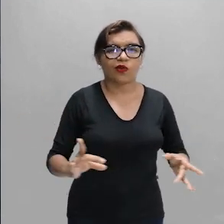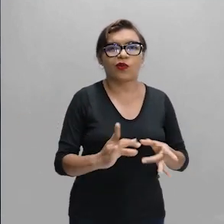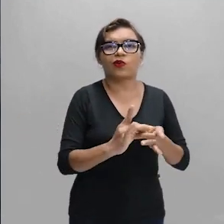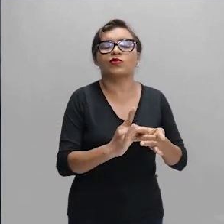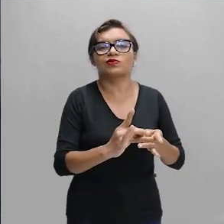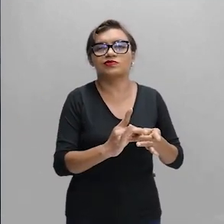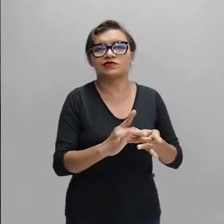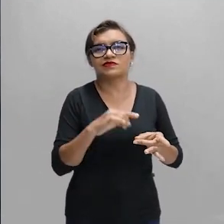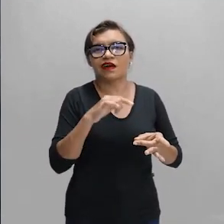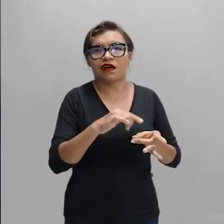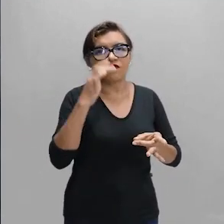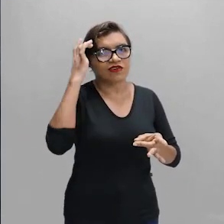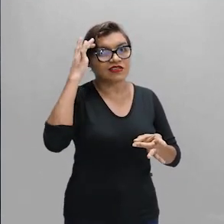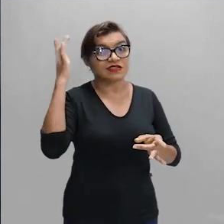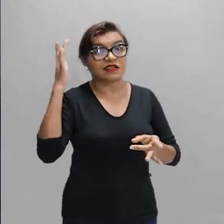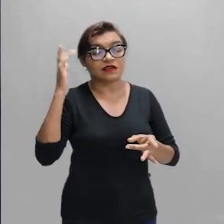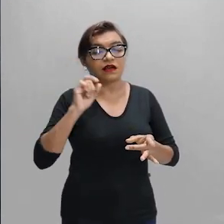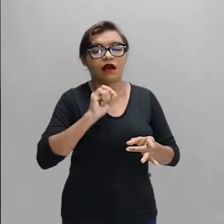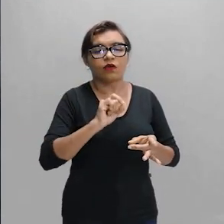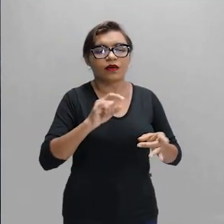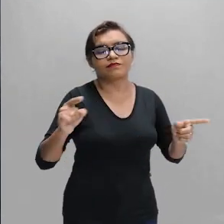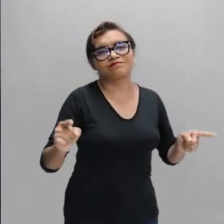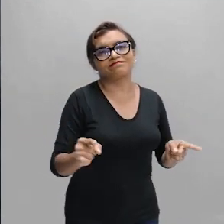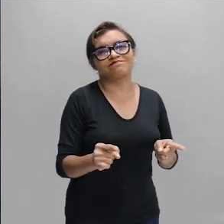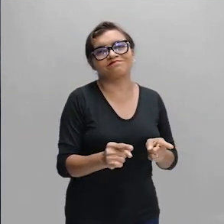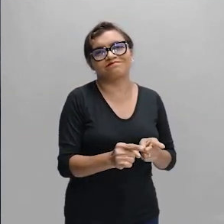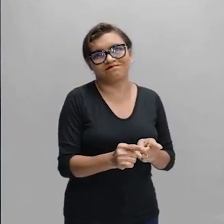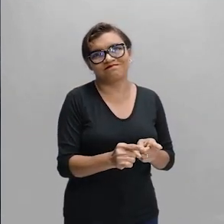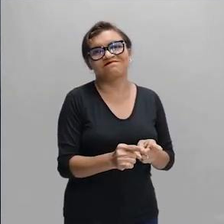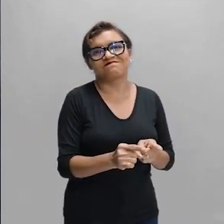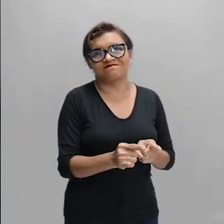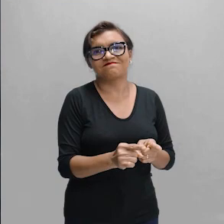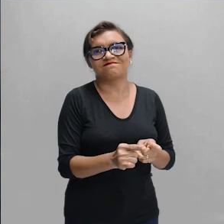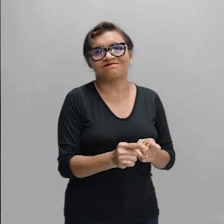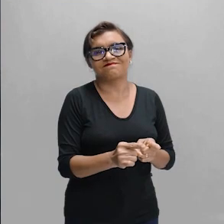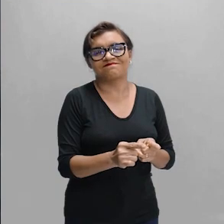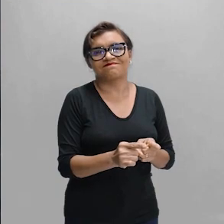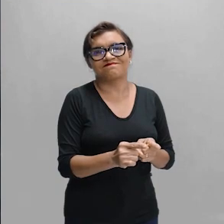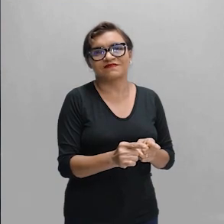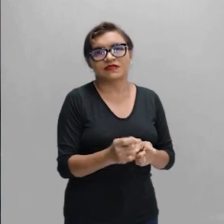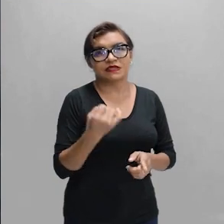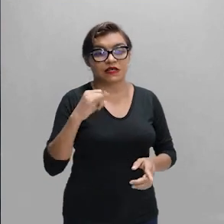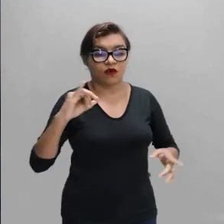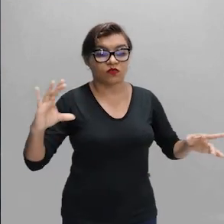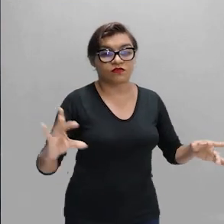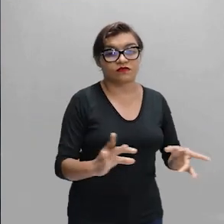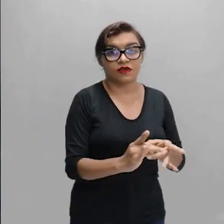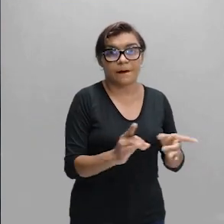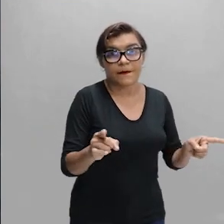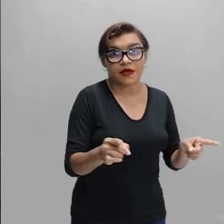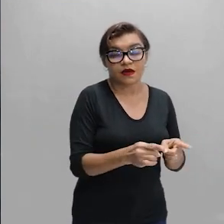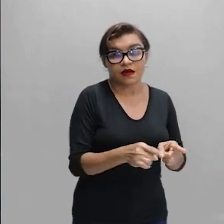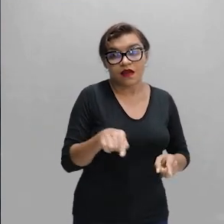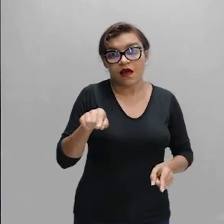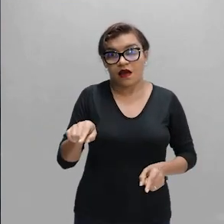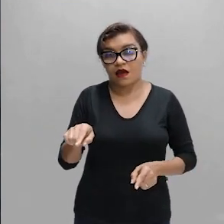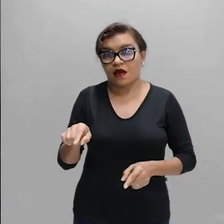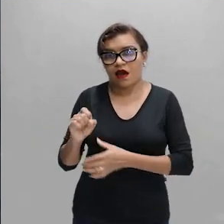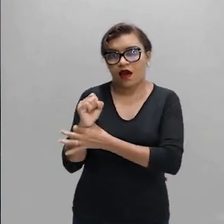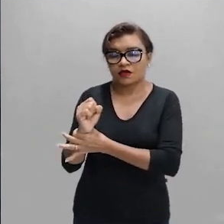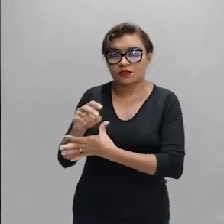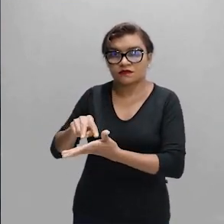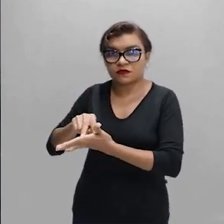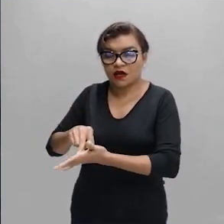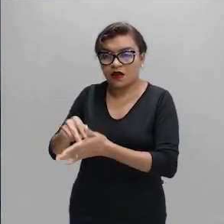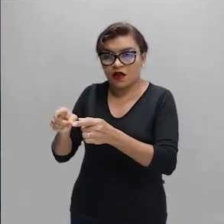condutividade, que é o que facilita a passagem da corrente elétrica, ela é muito pequena. Se a condutividade é muito pequena, quer dizer que esse material ele será